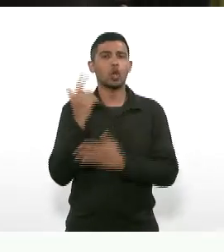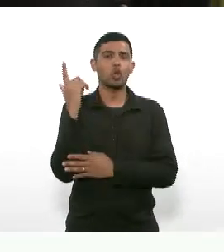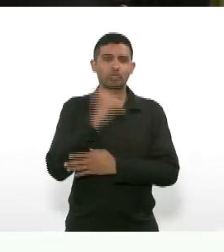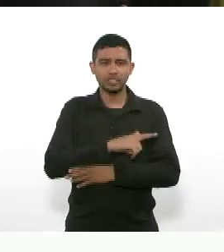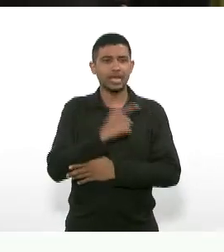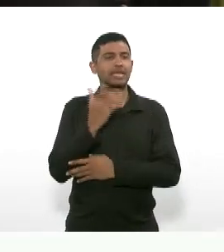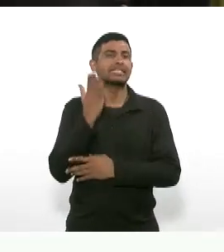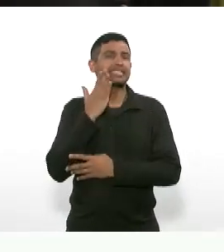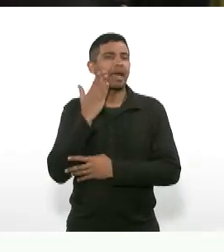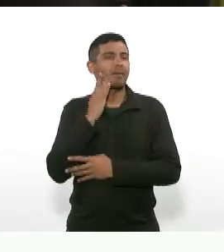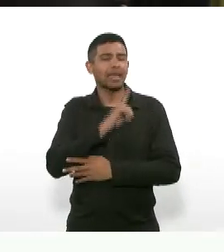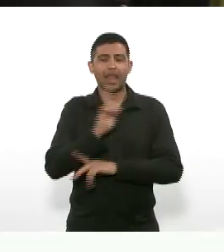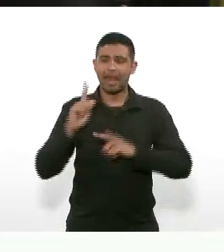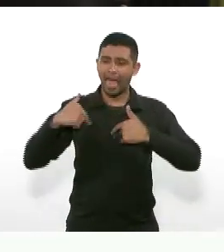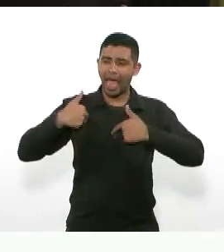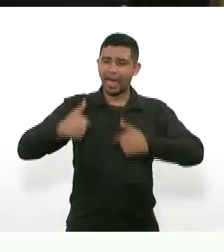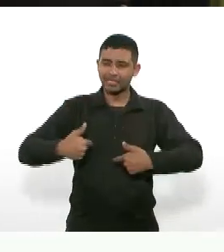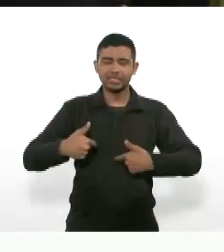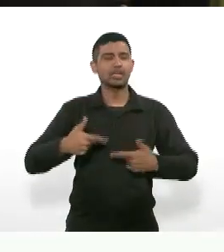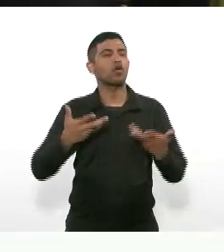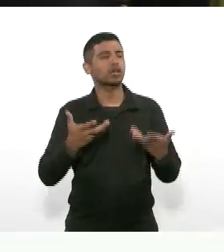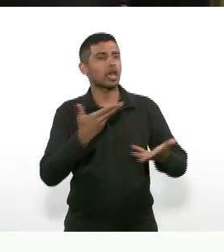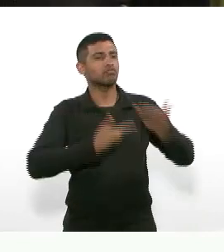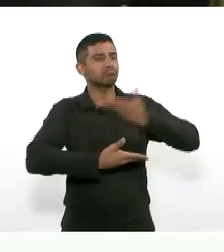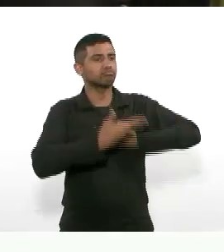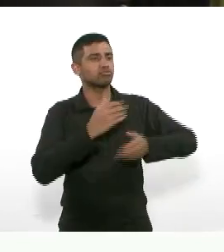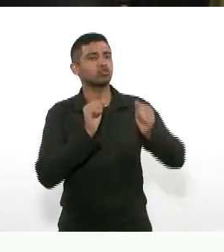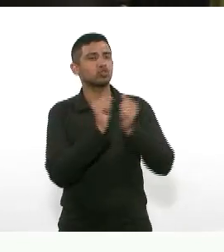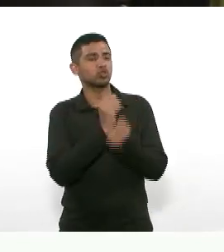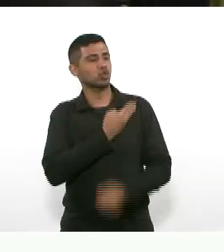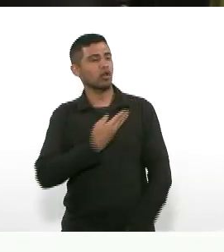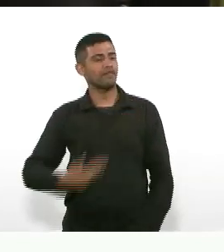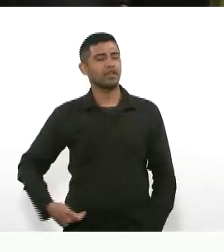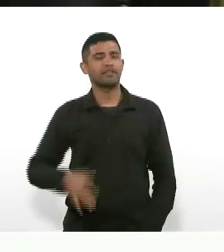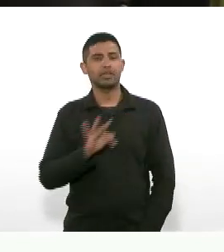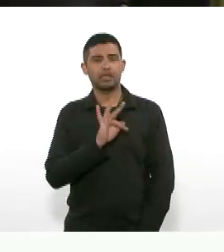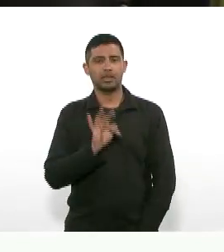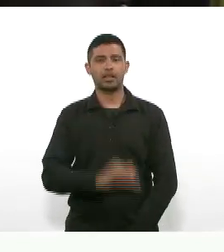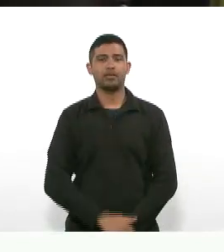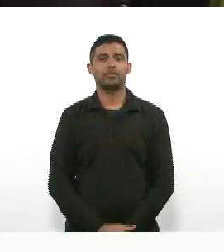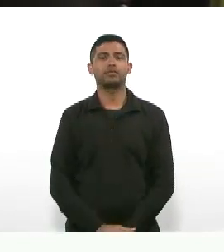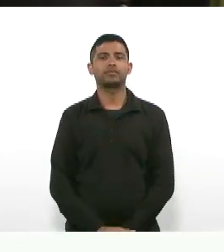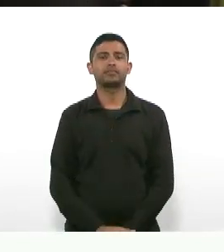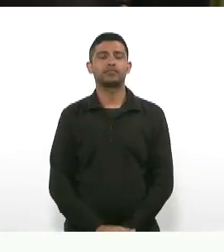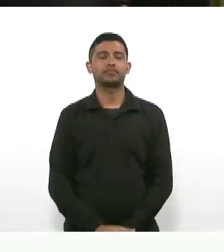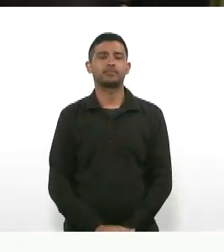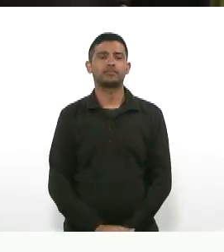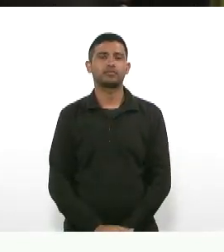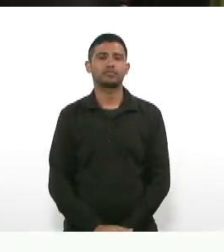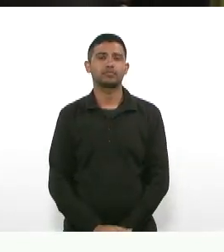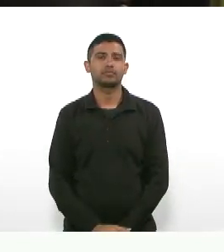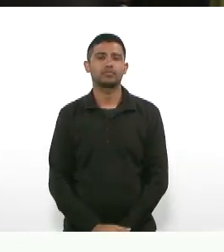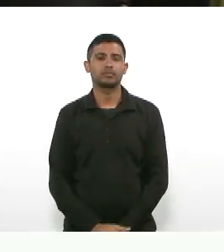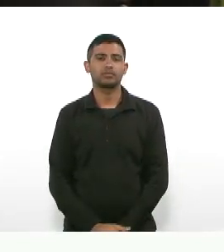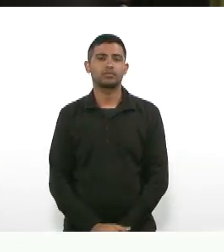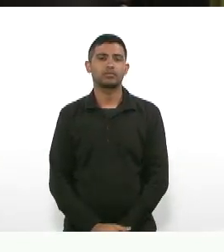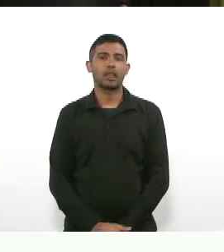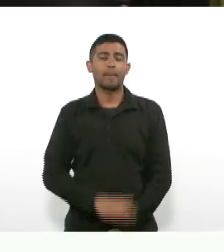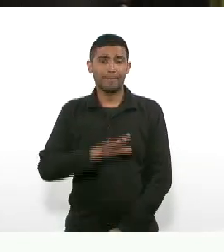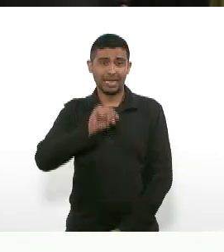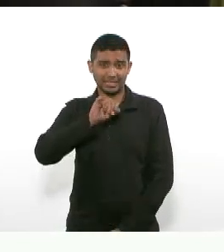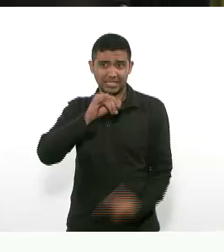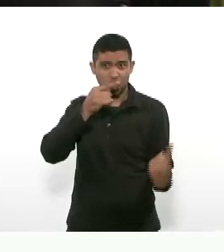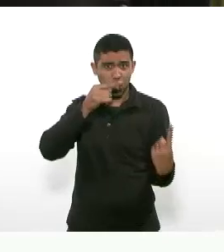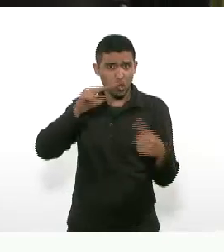que desejam compartilhar junto ao governo federal, né, e se não for no enfrentamento da violência